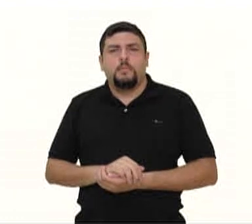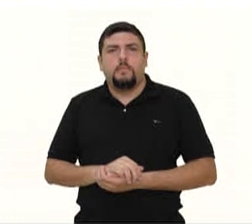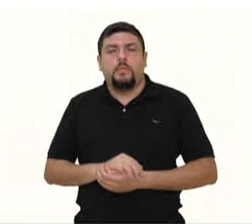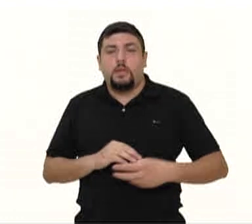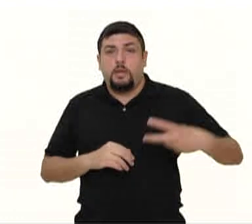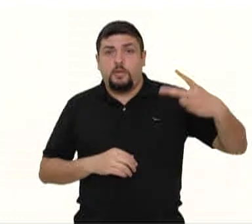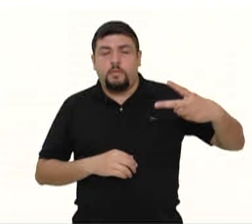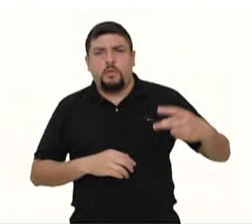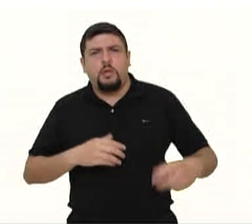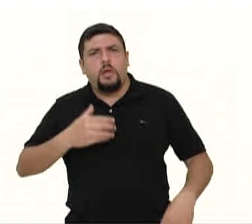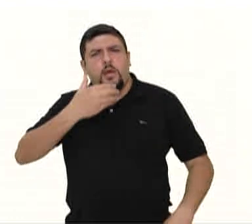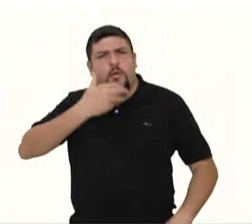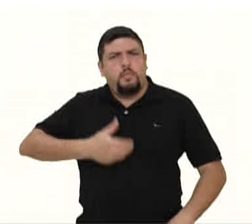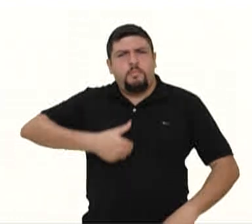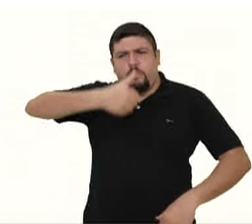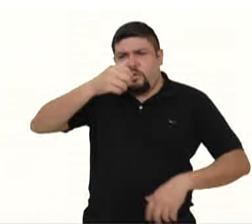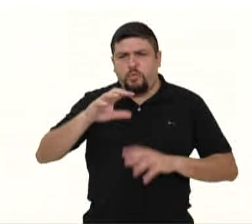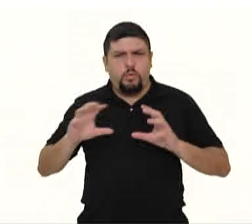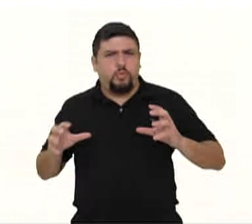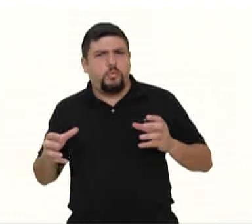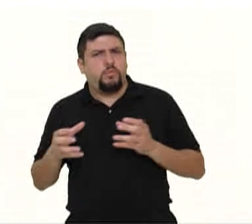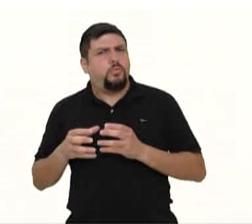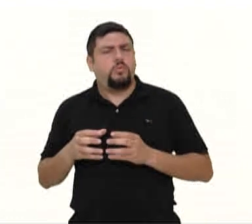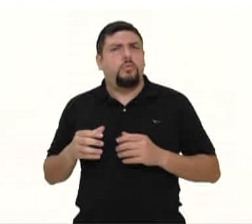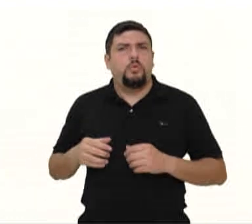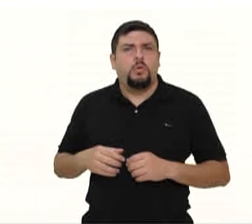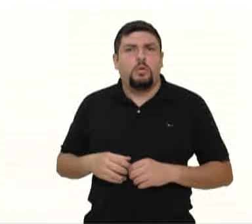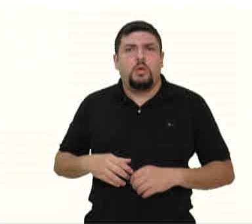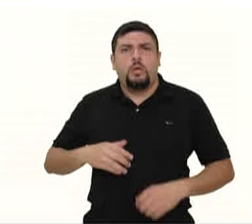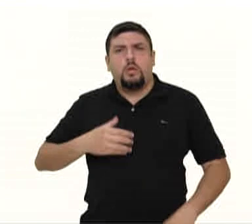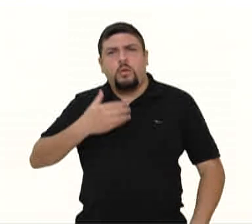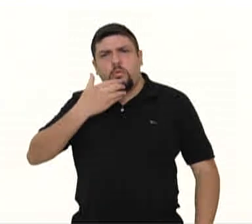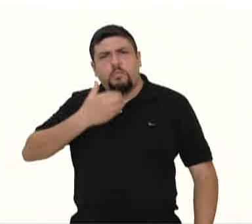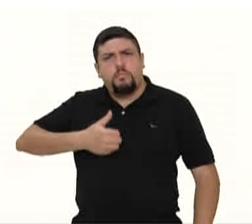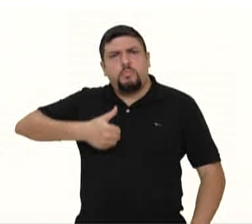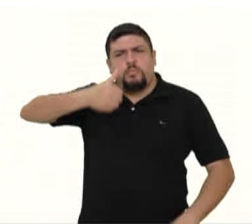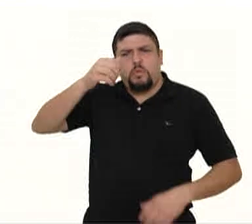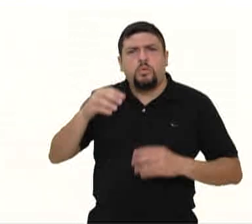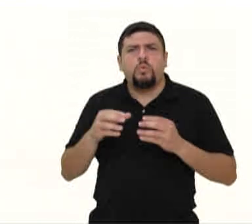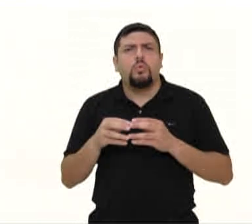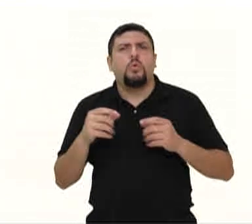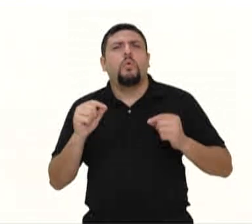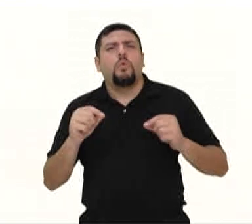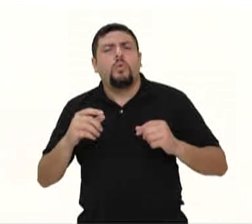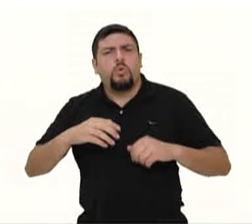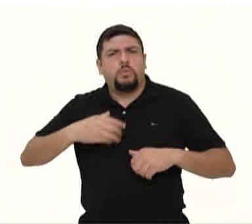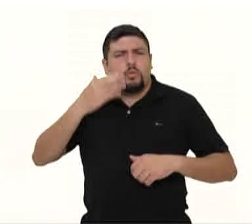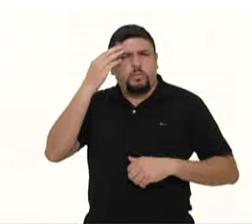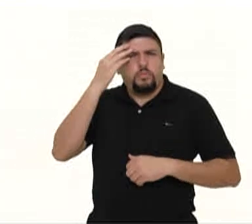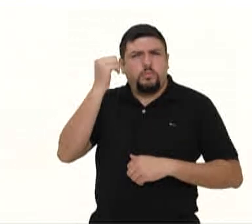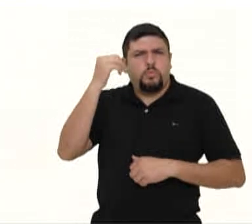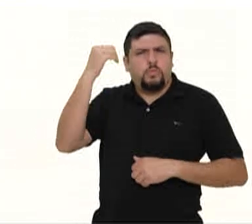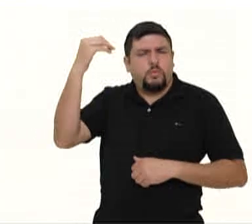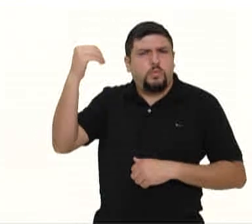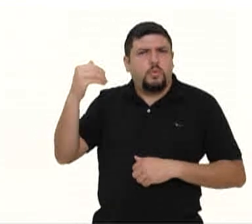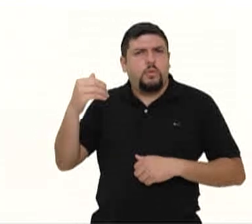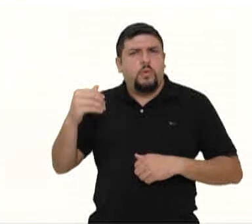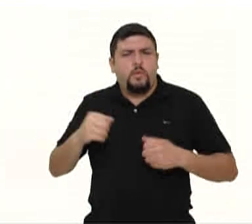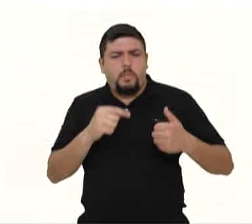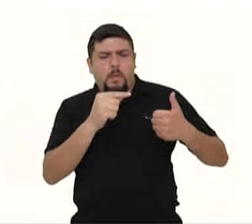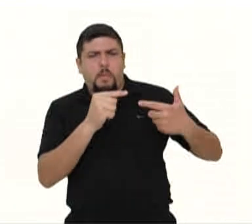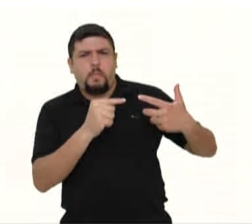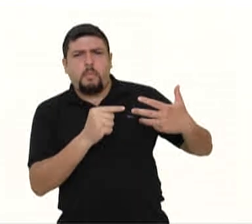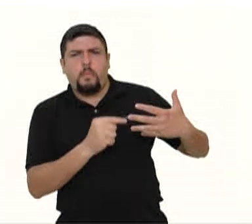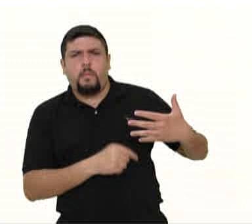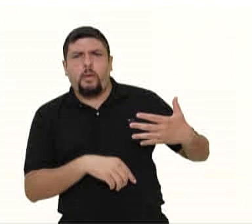última semana, o melhor disco brasileiro de música americana, o maior sucesso de todos os tempos entre os 10